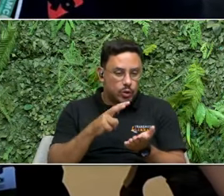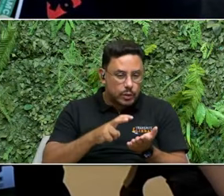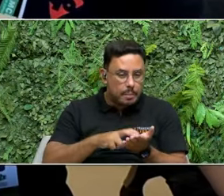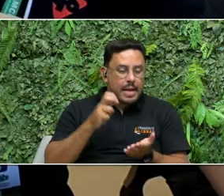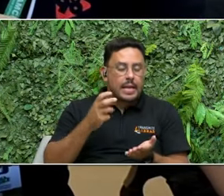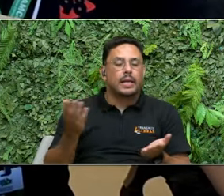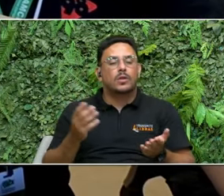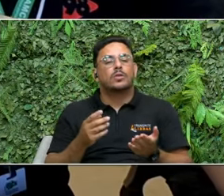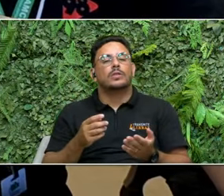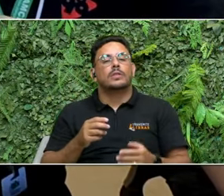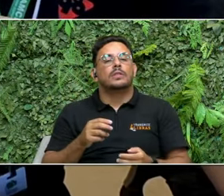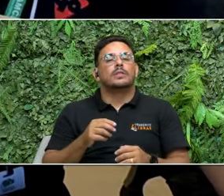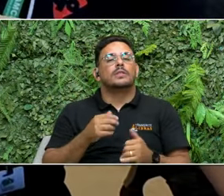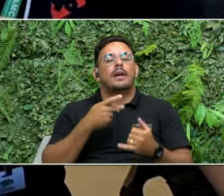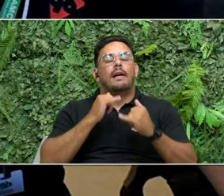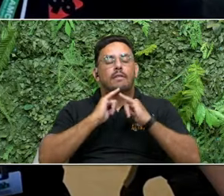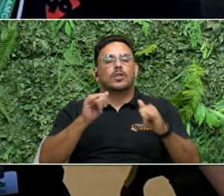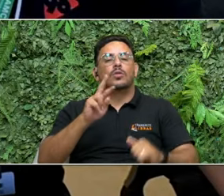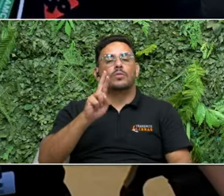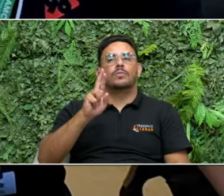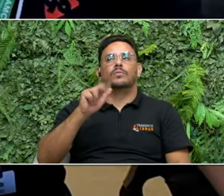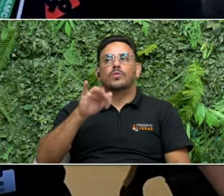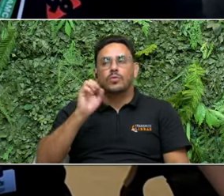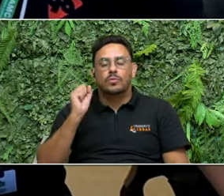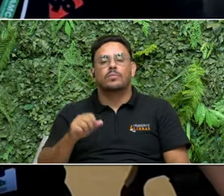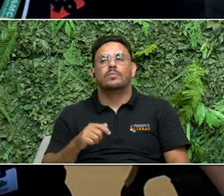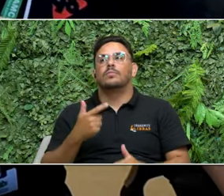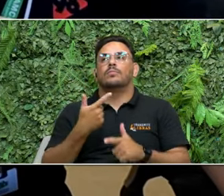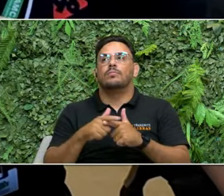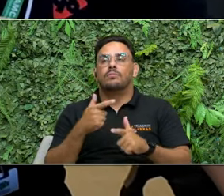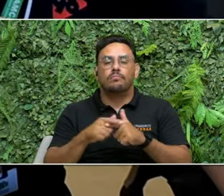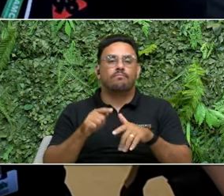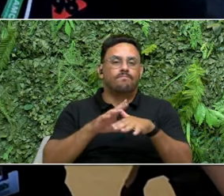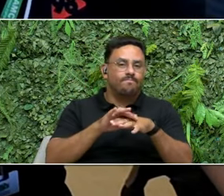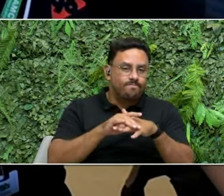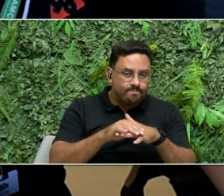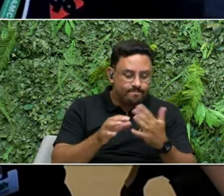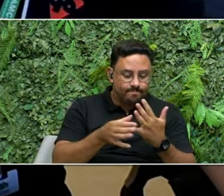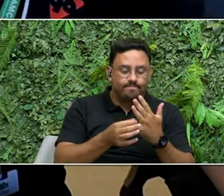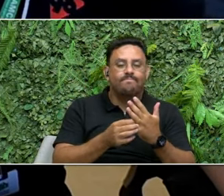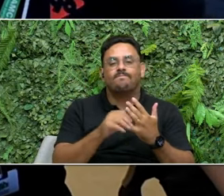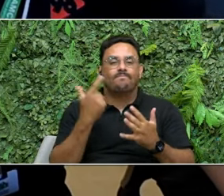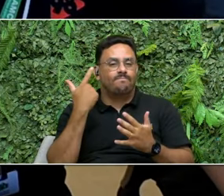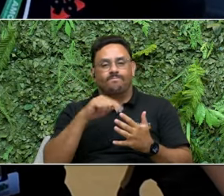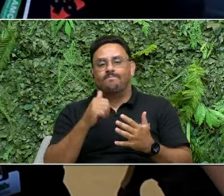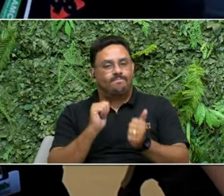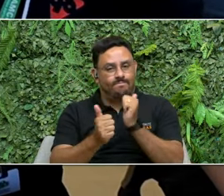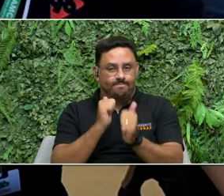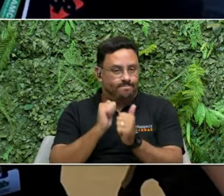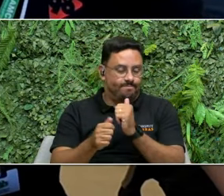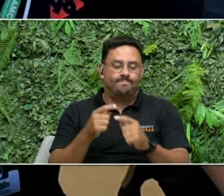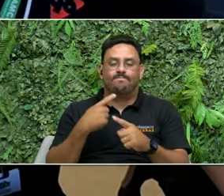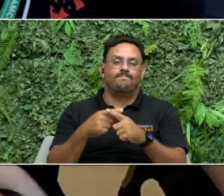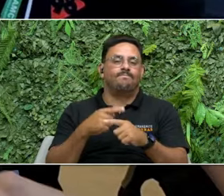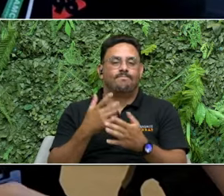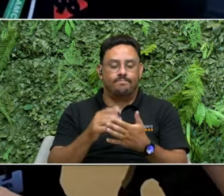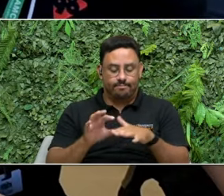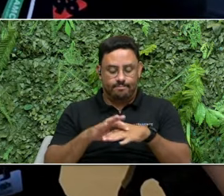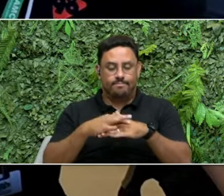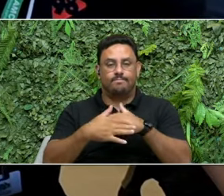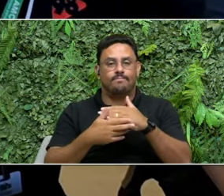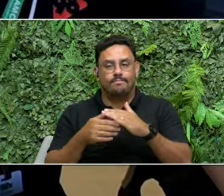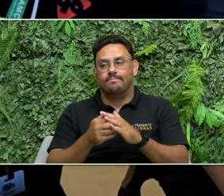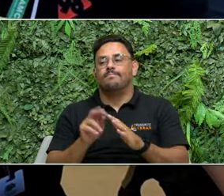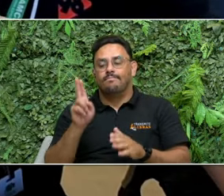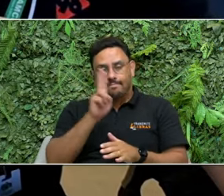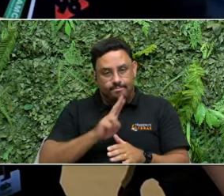detalhe do Rubens né com uma contusão aí no no dedo impossibilitar de jogar em função da da tala que teria